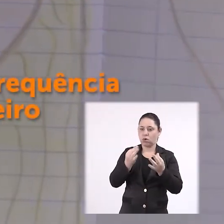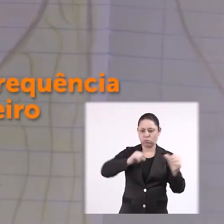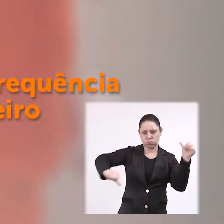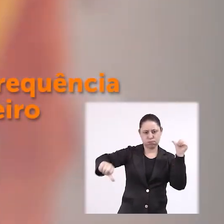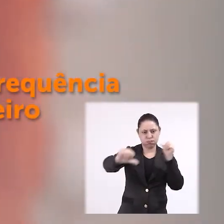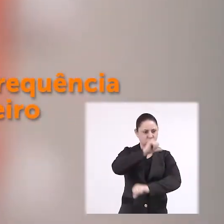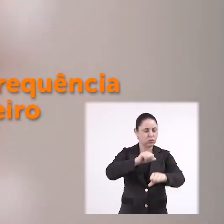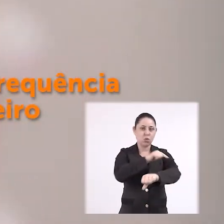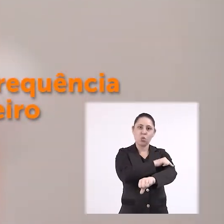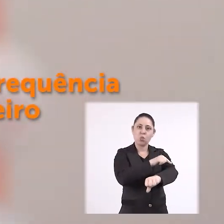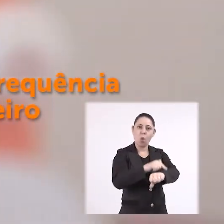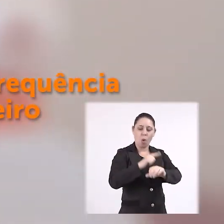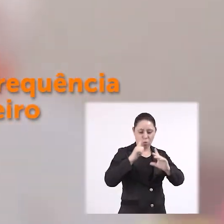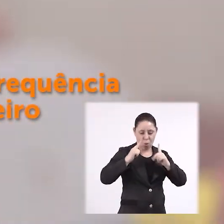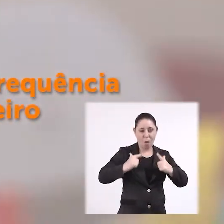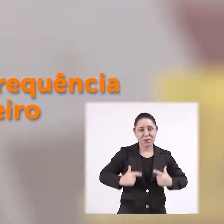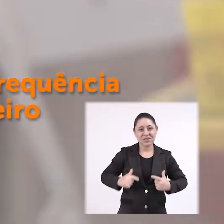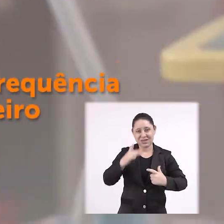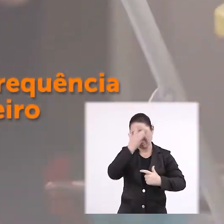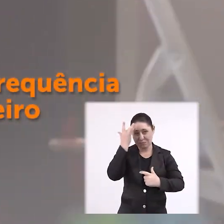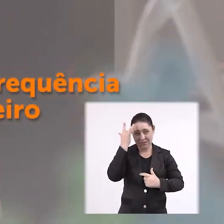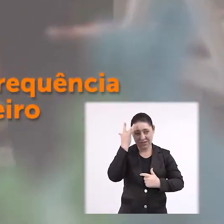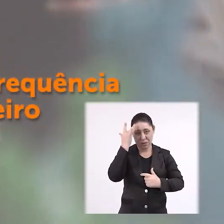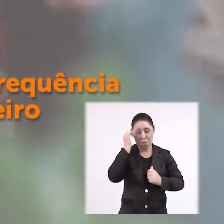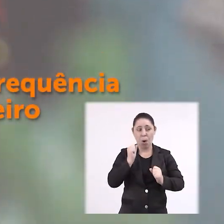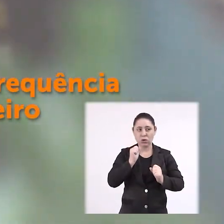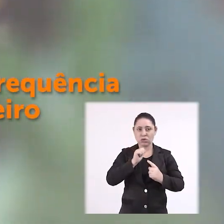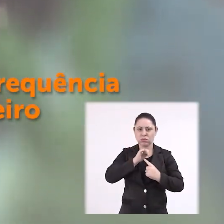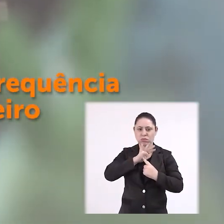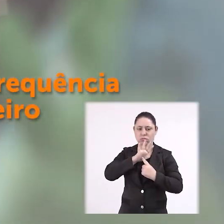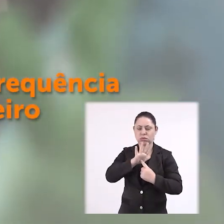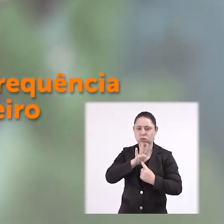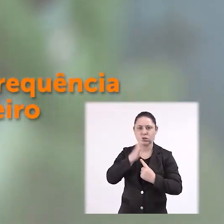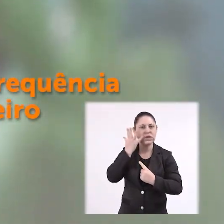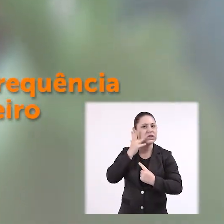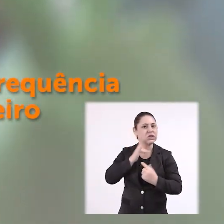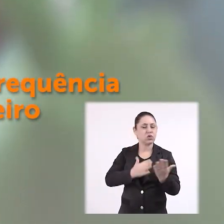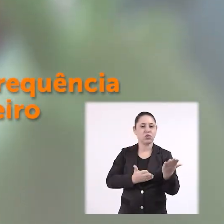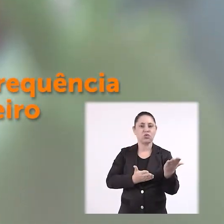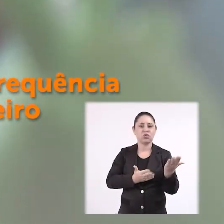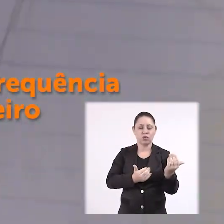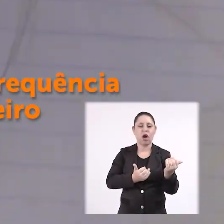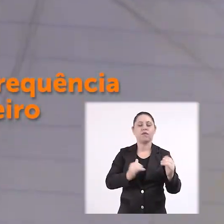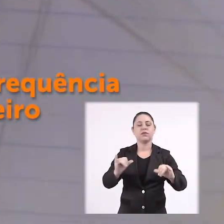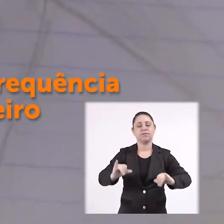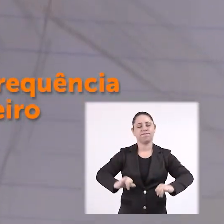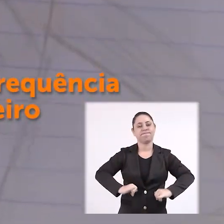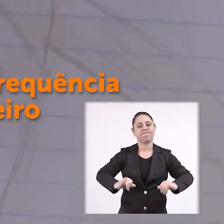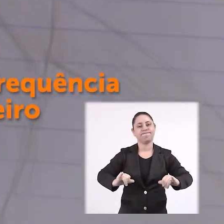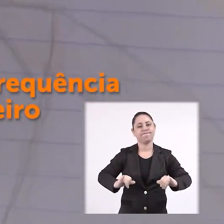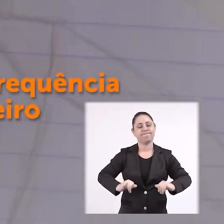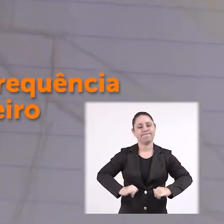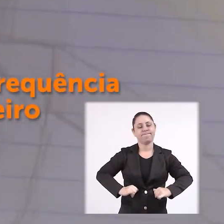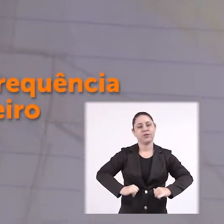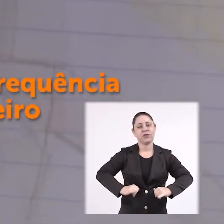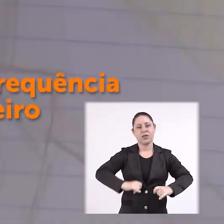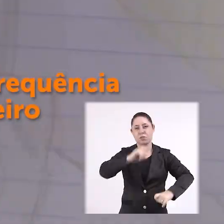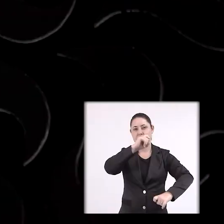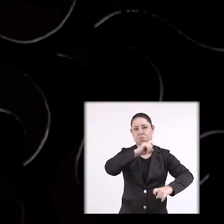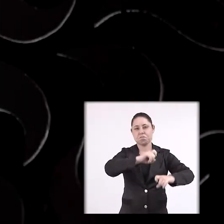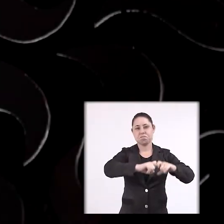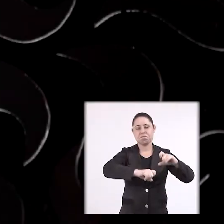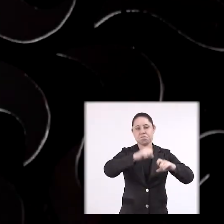de mudanças bruscas de comportamento, que podem indicar que a criança ou adolescente está sofrendo